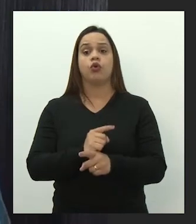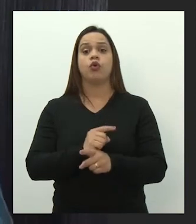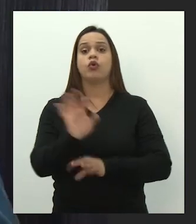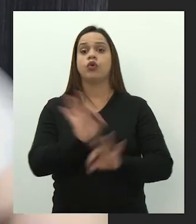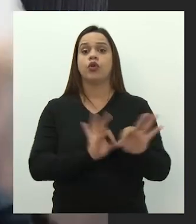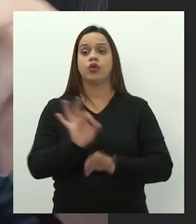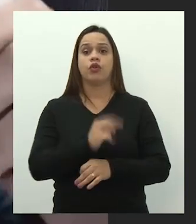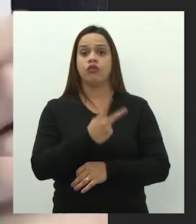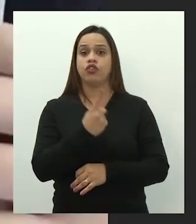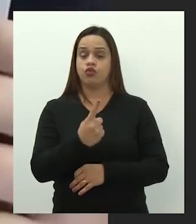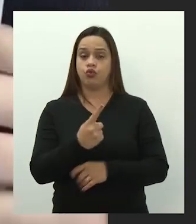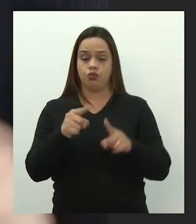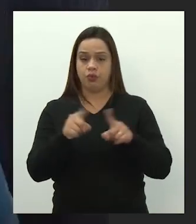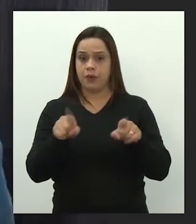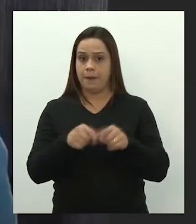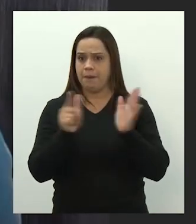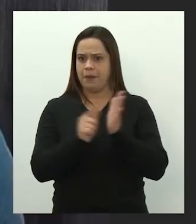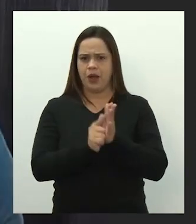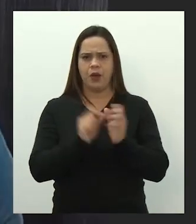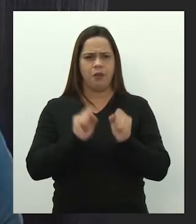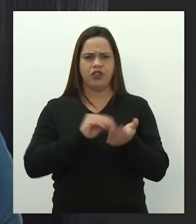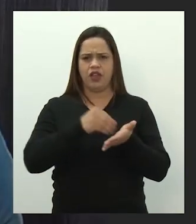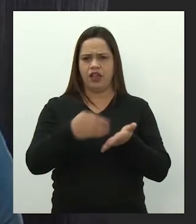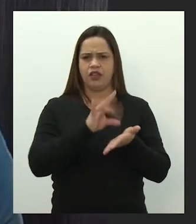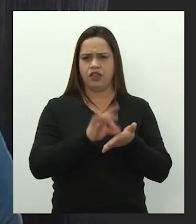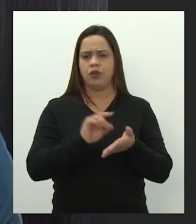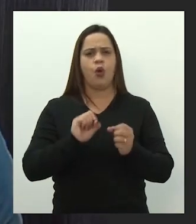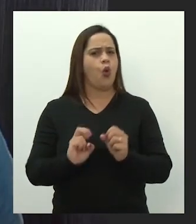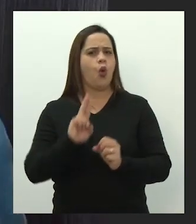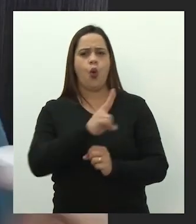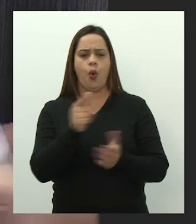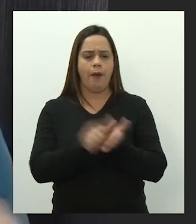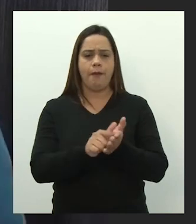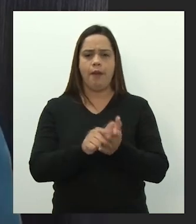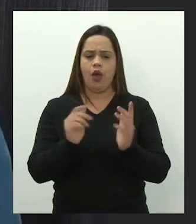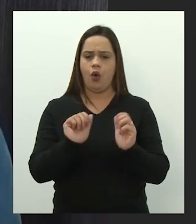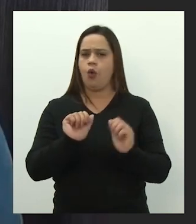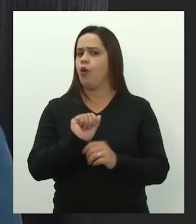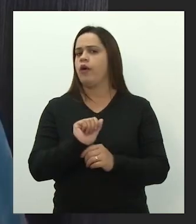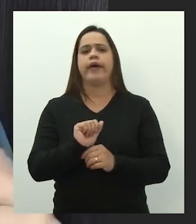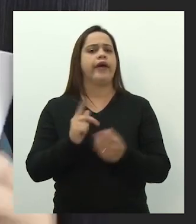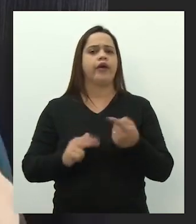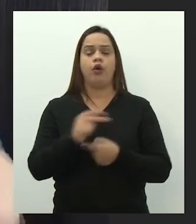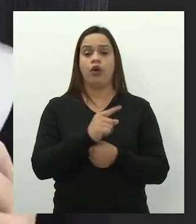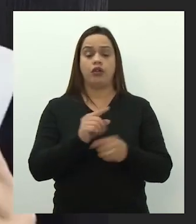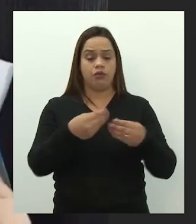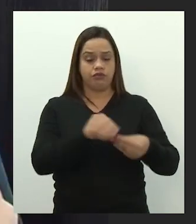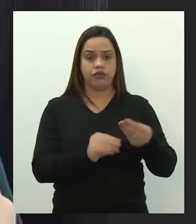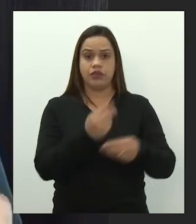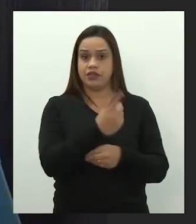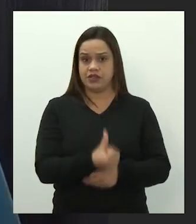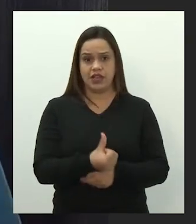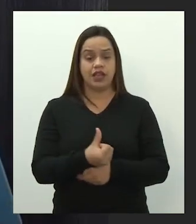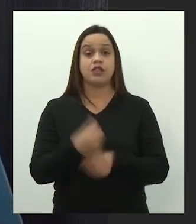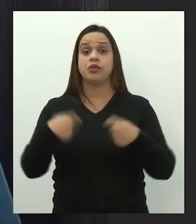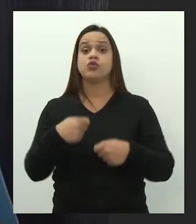21 pedaços de papel. Esse pode ser post-it, pode ser esse daqui que eu cortei na folha de sulfite, dobrei em 16 partes, cortei. Eu preciso de 21, tá